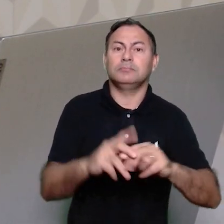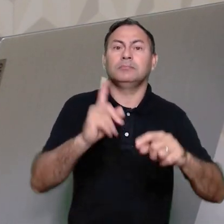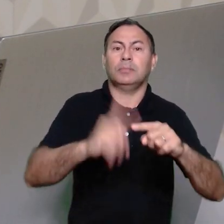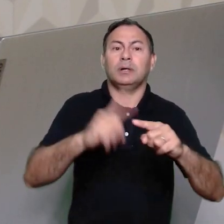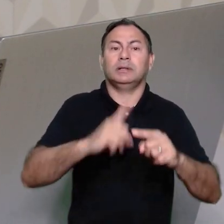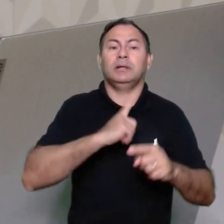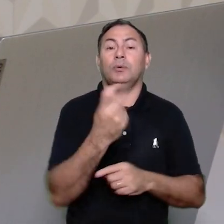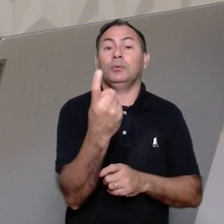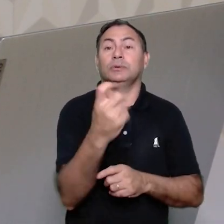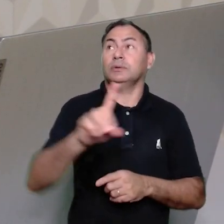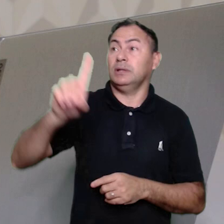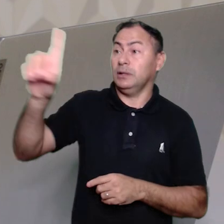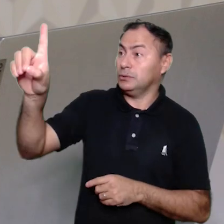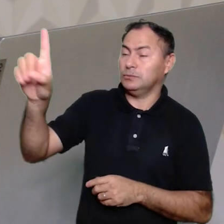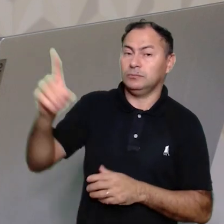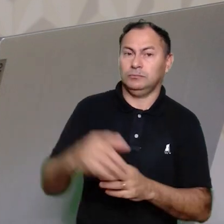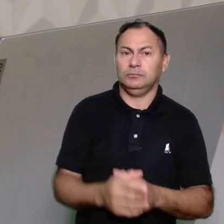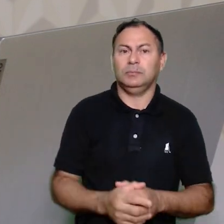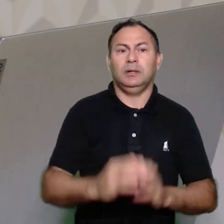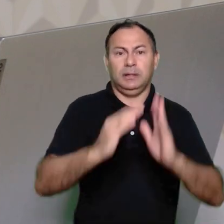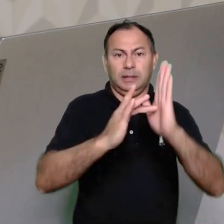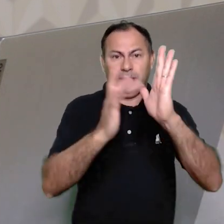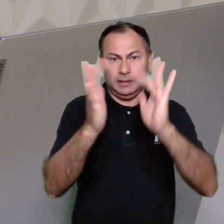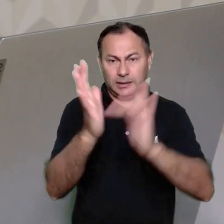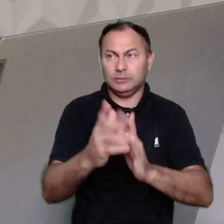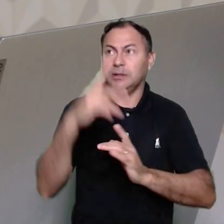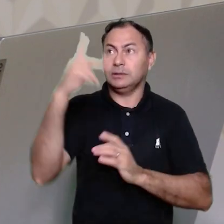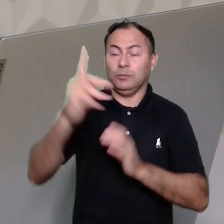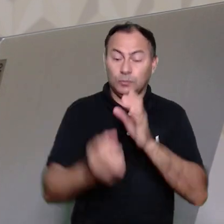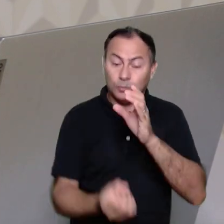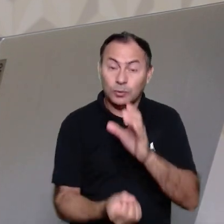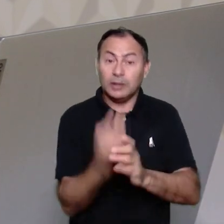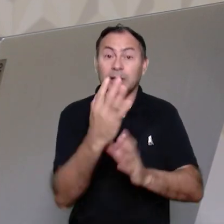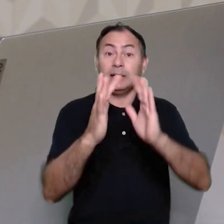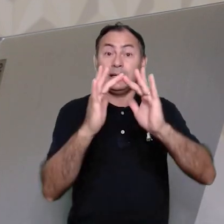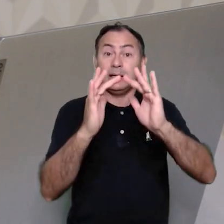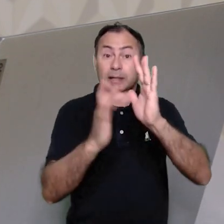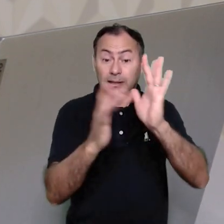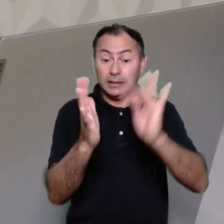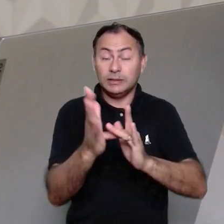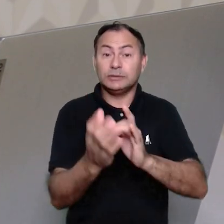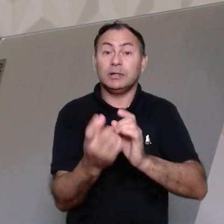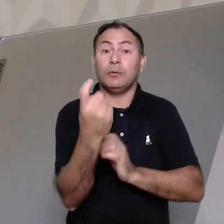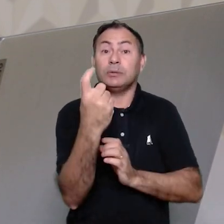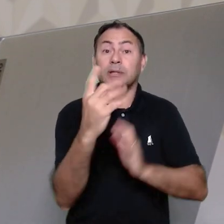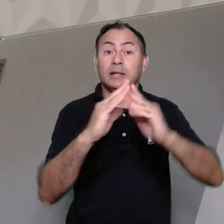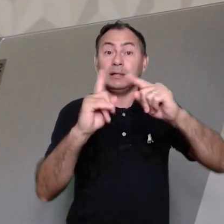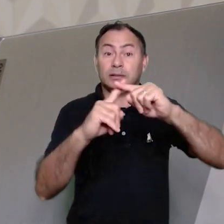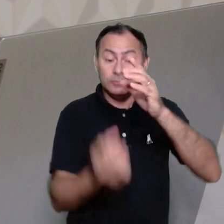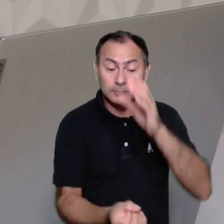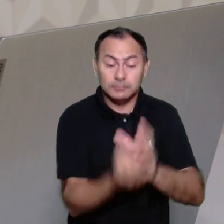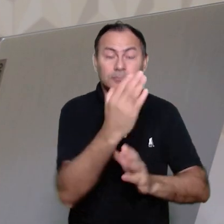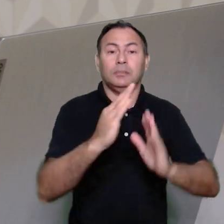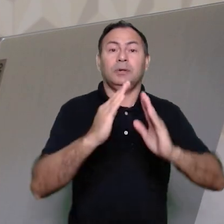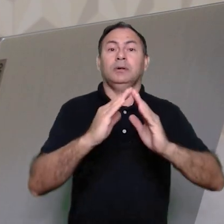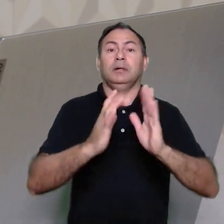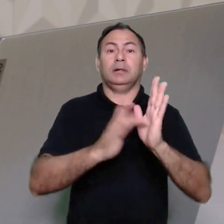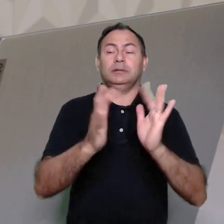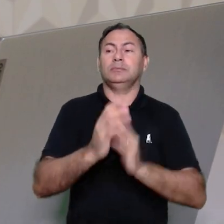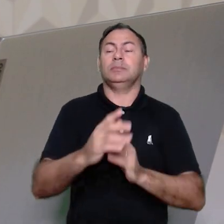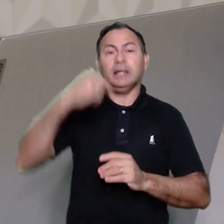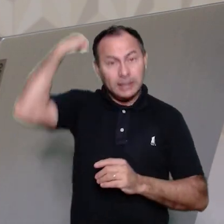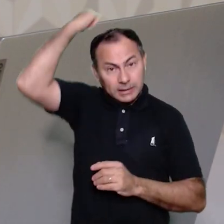porque temos um só Deus, Cristo é o seu fundador, é a única igreja fundada por Cristo. É santa porque o